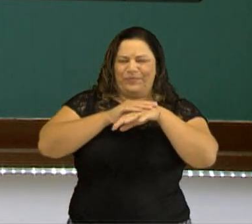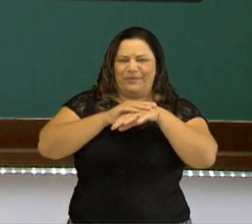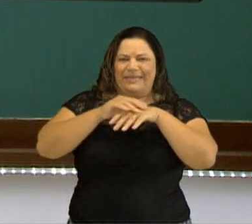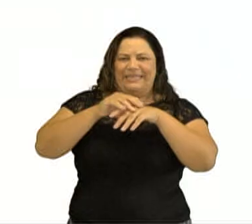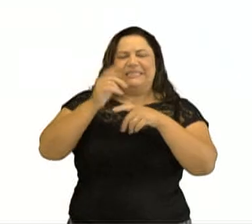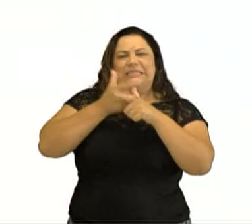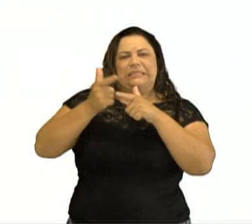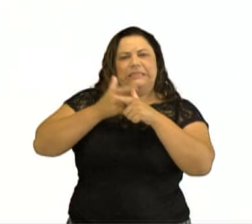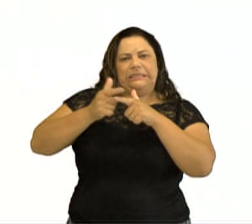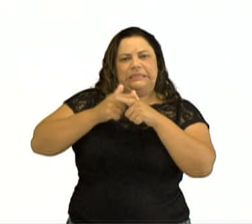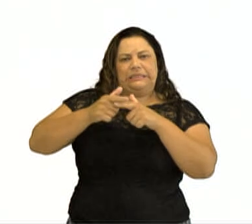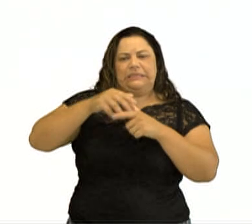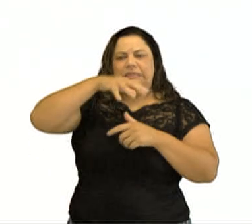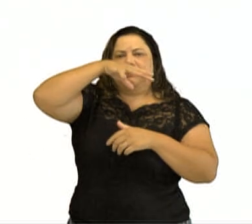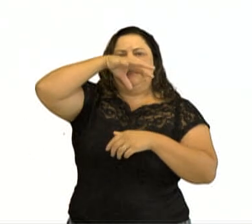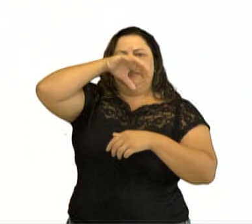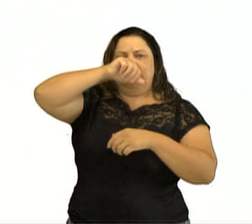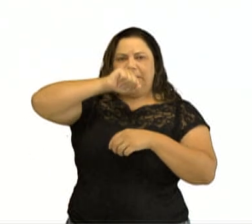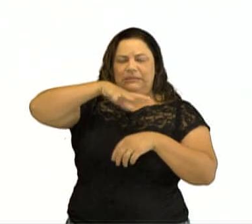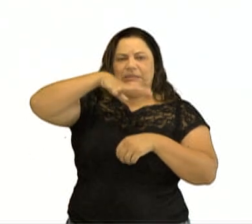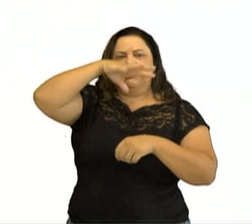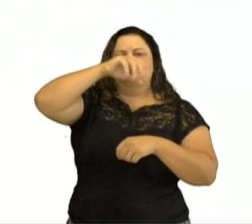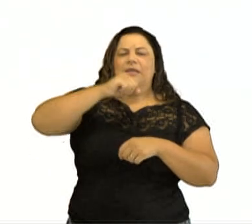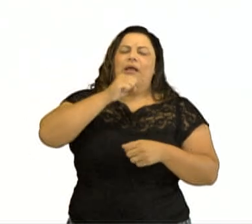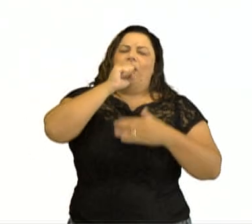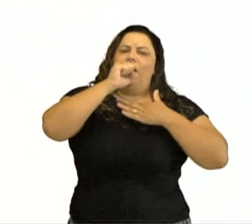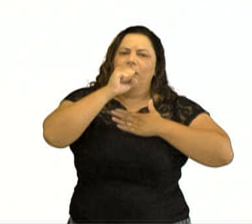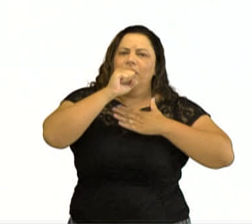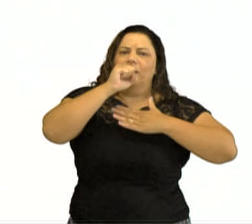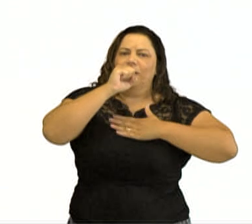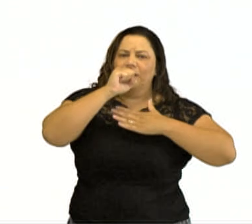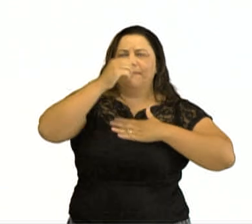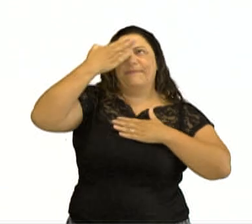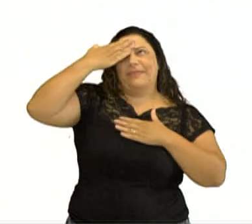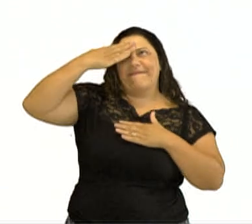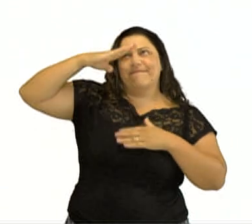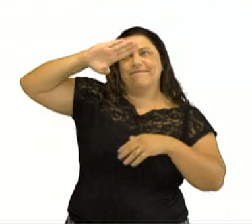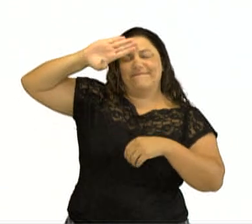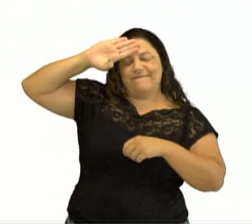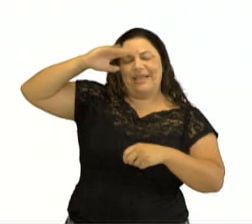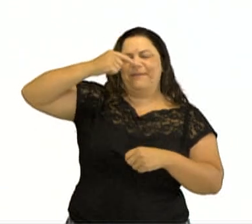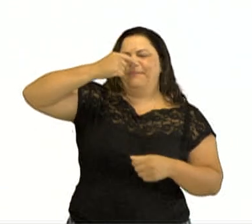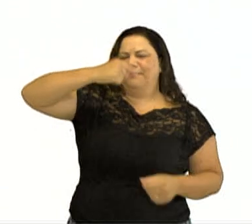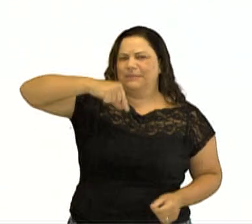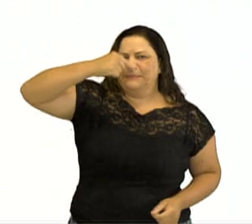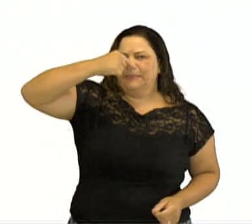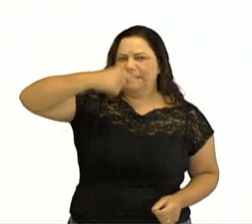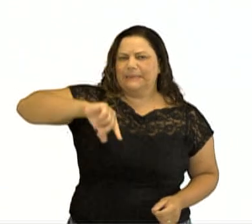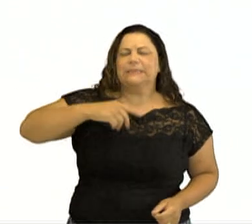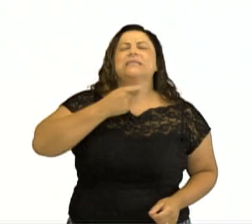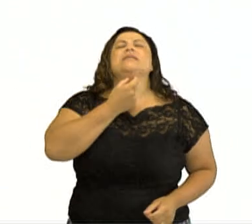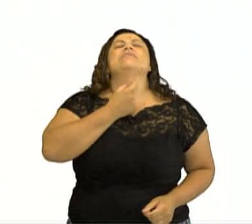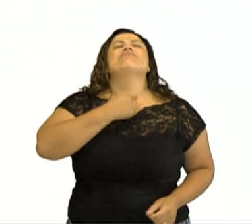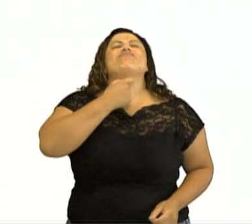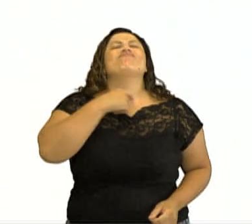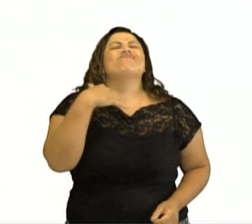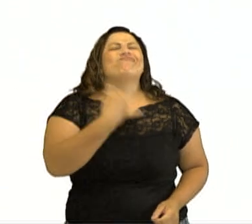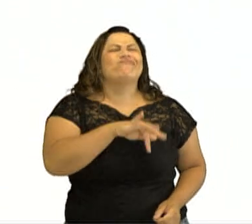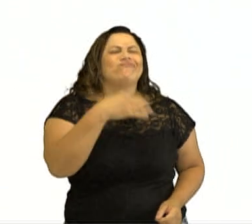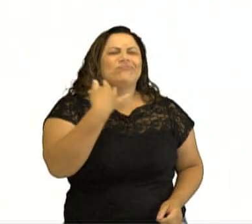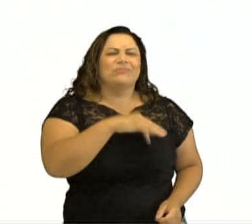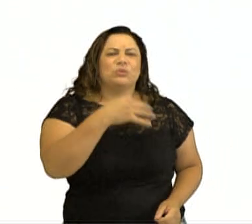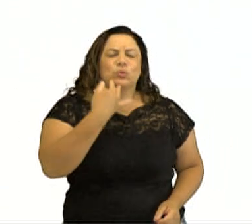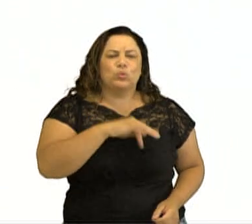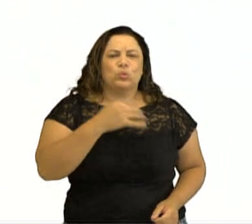causa, tem vários sintomas, como tosse, febre, coriza, dor de garganta,